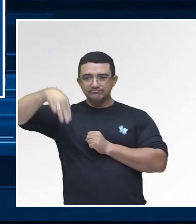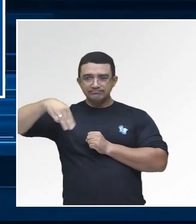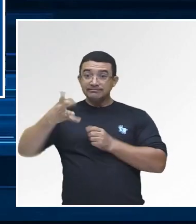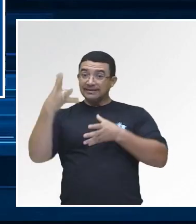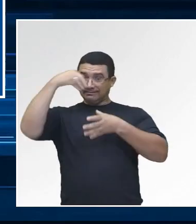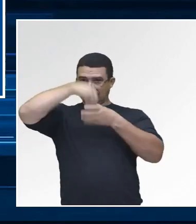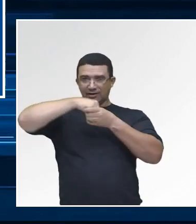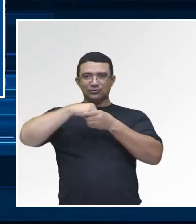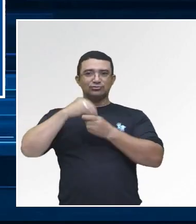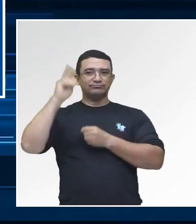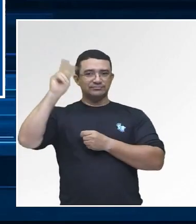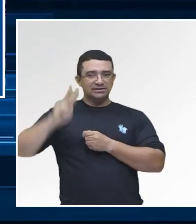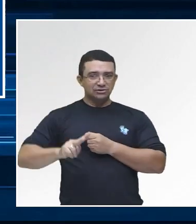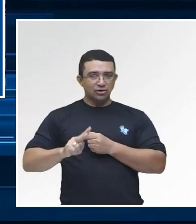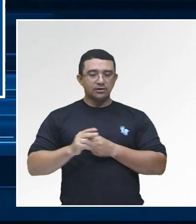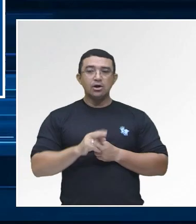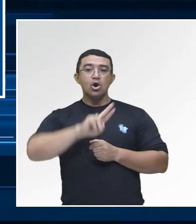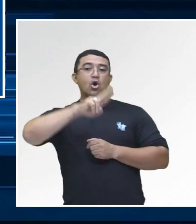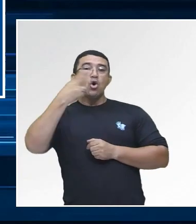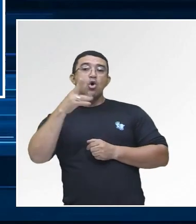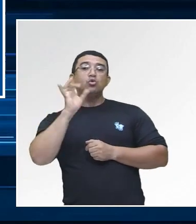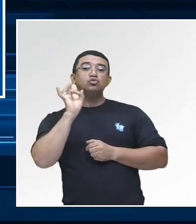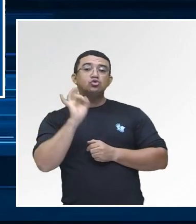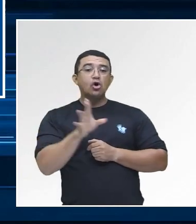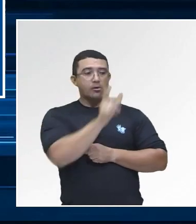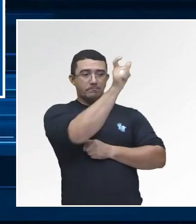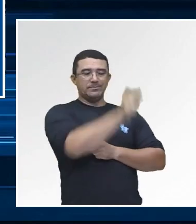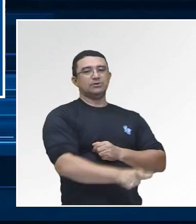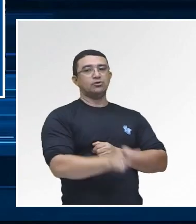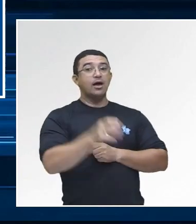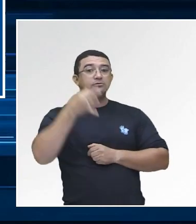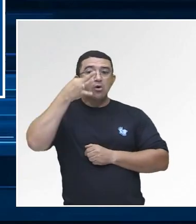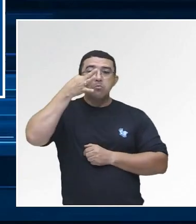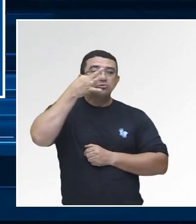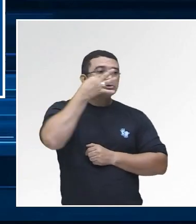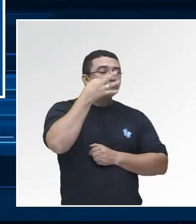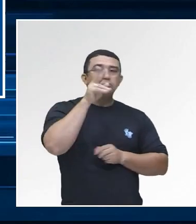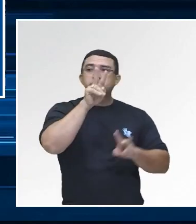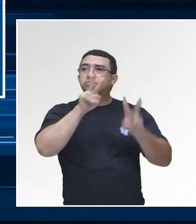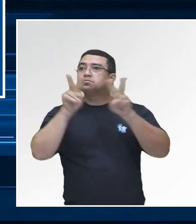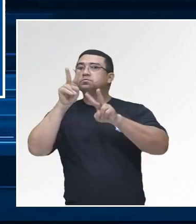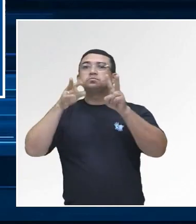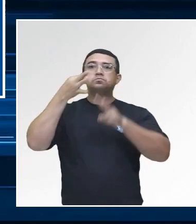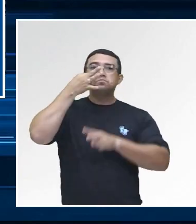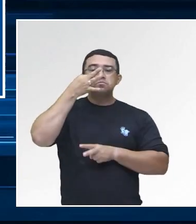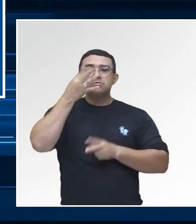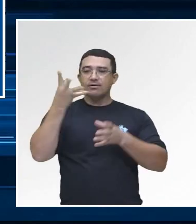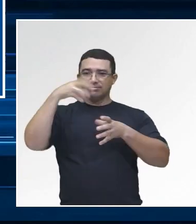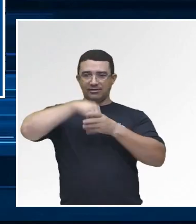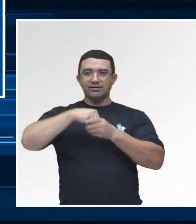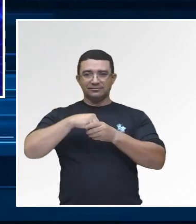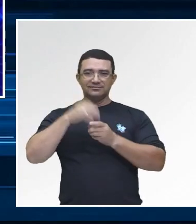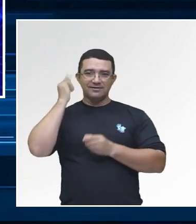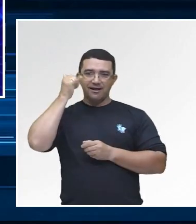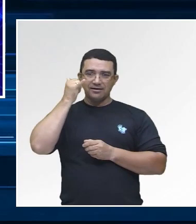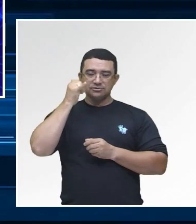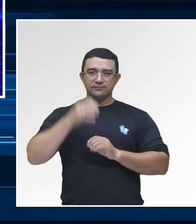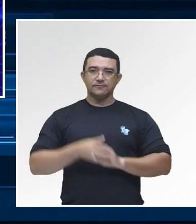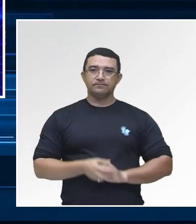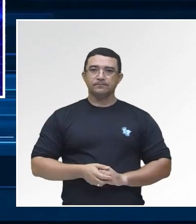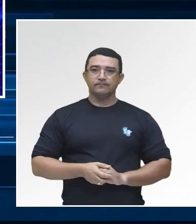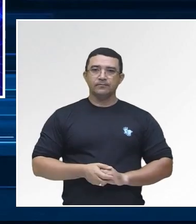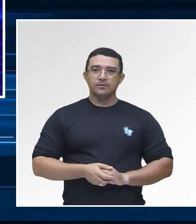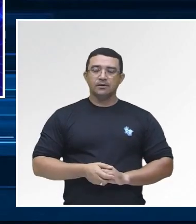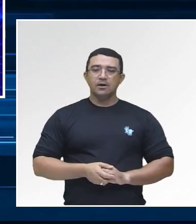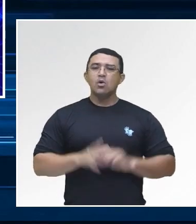pode ser só o narrador observador. Então, quando, né, se conta uma história,